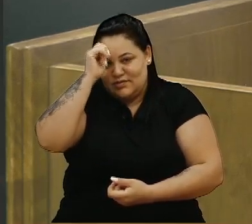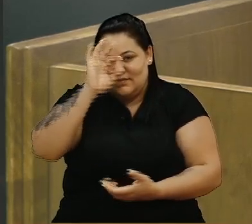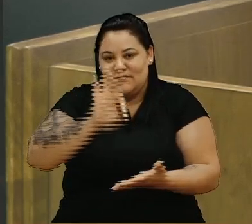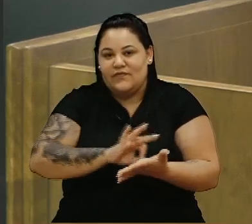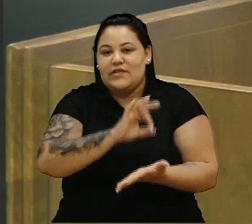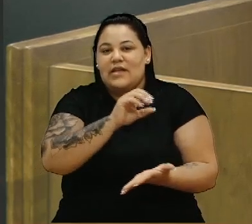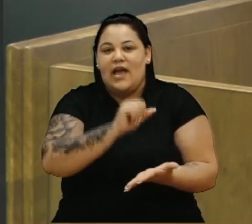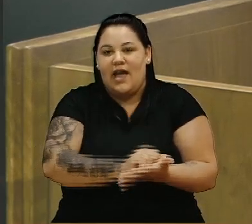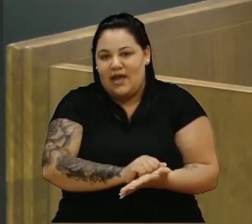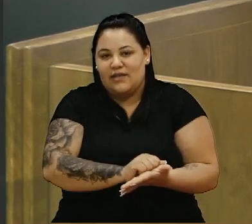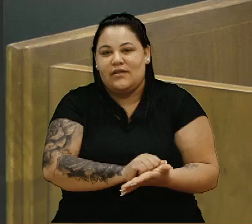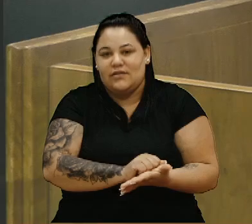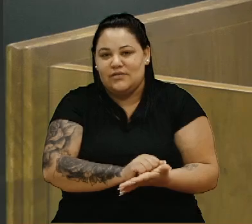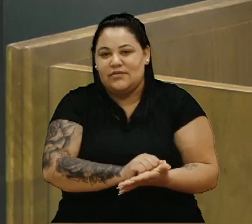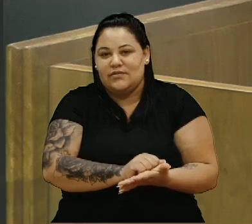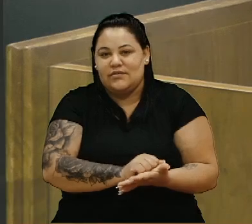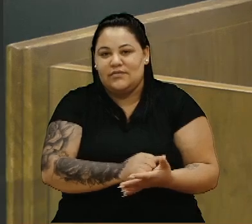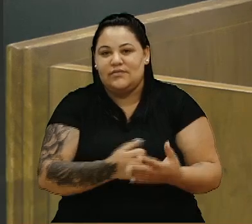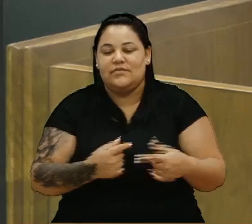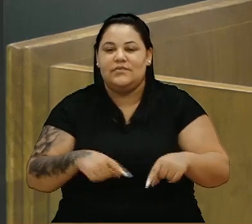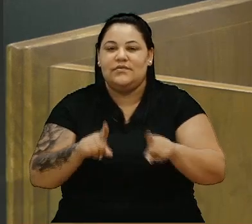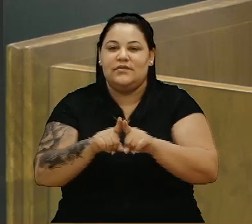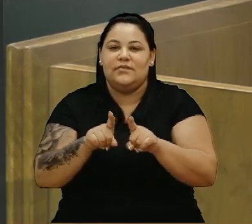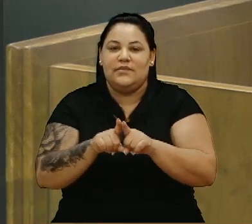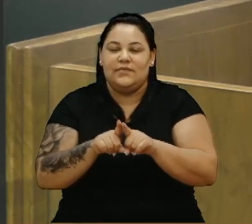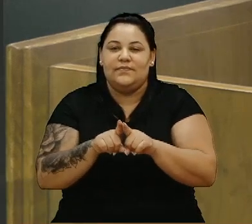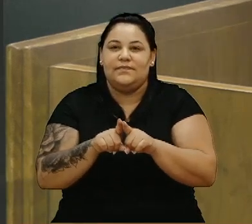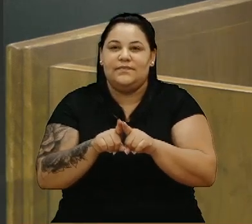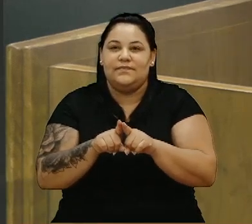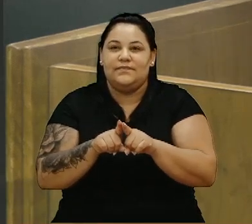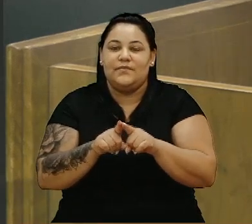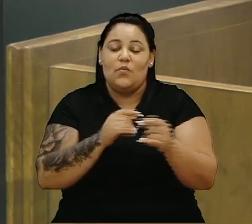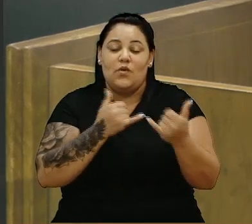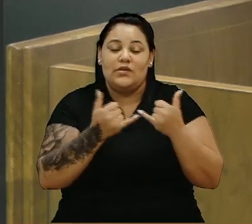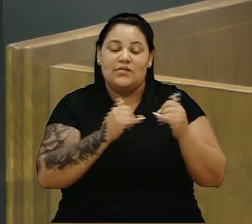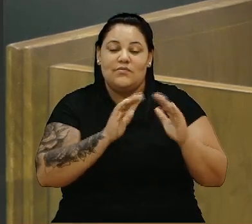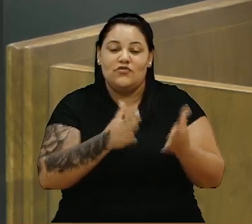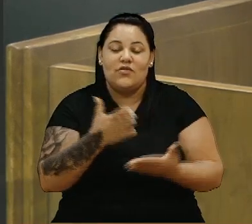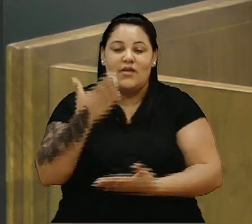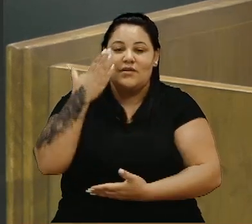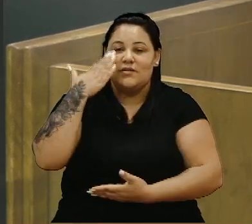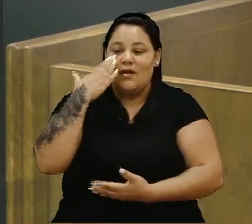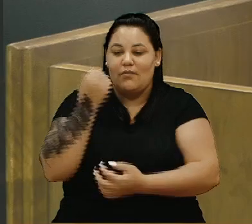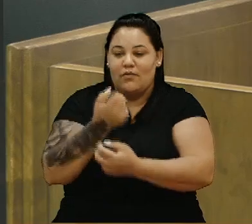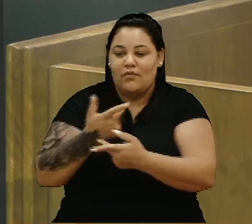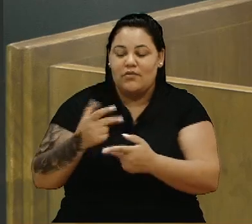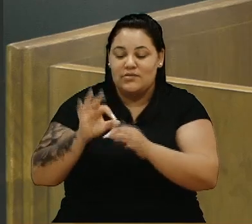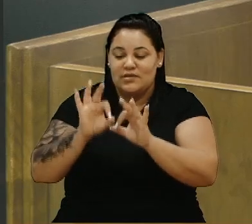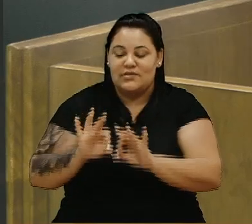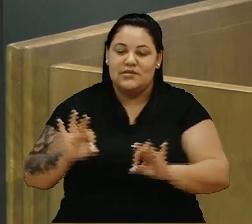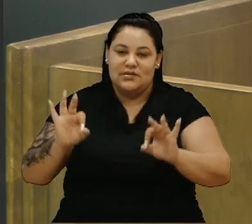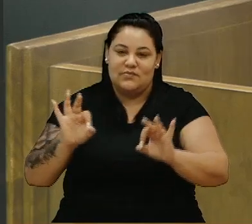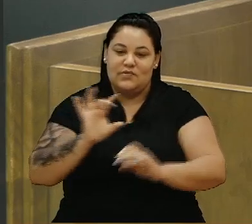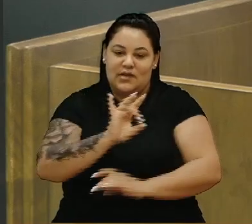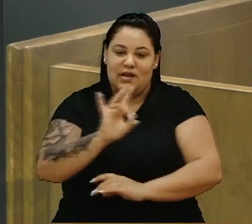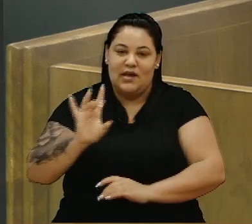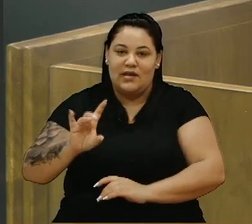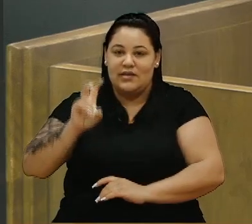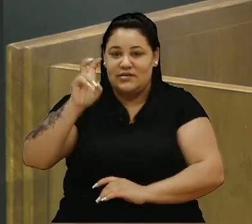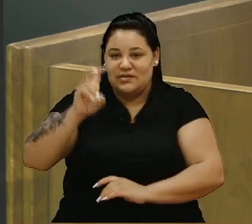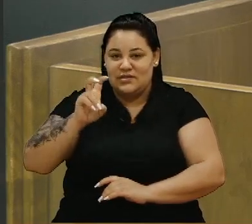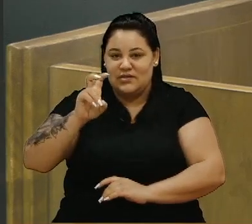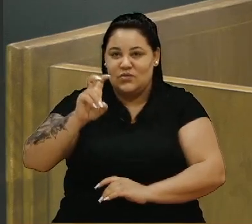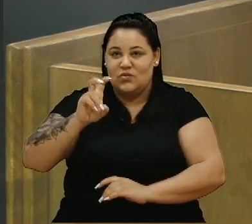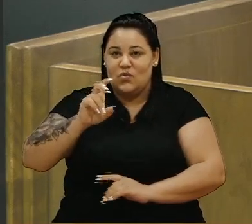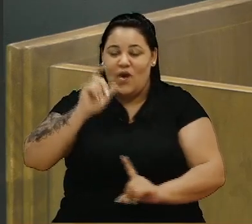também a questão, quando a gente sabe, por exemplo, medidas simples, que a cada 5 agressões na